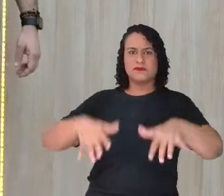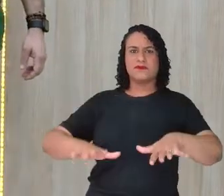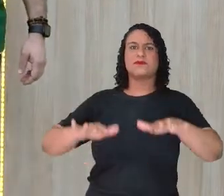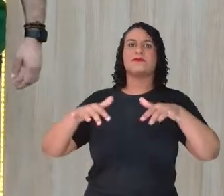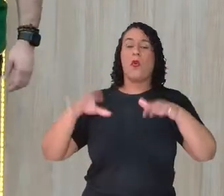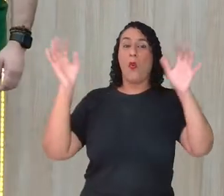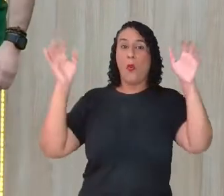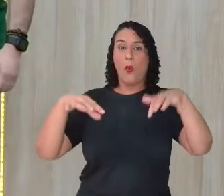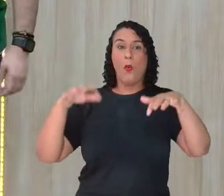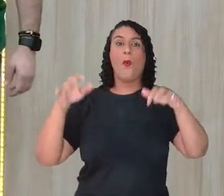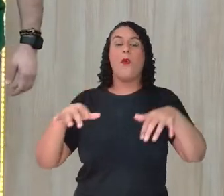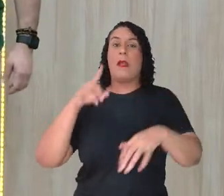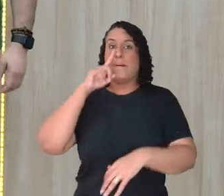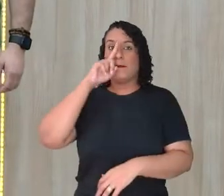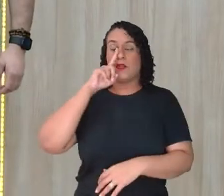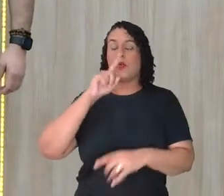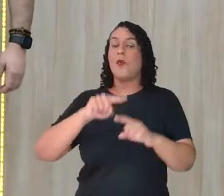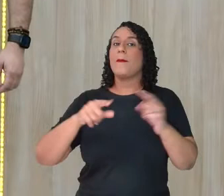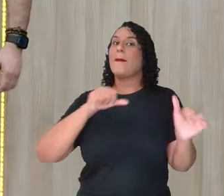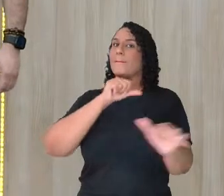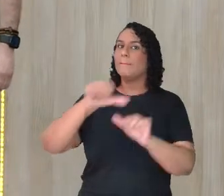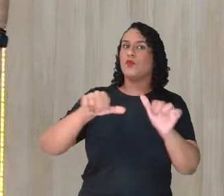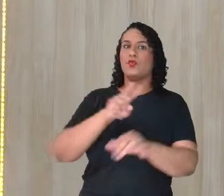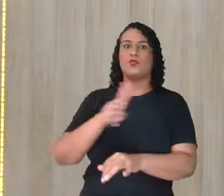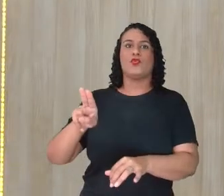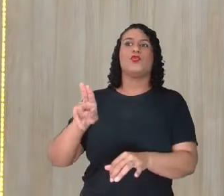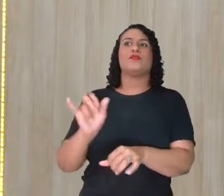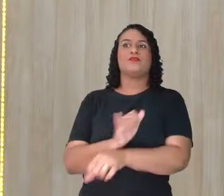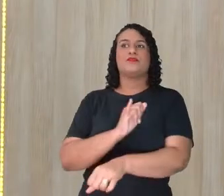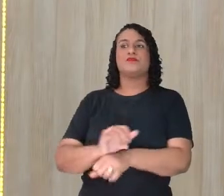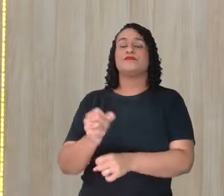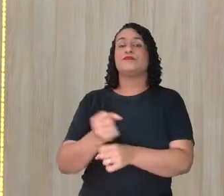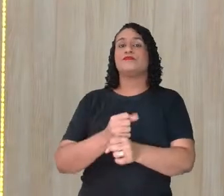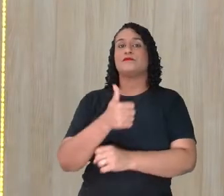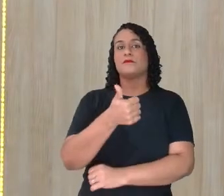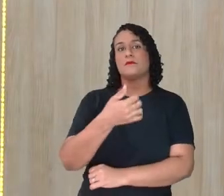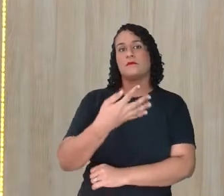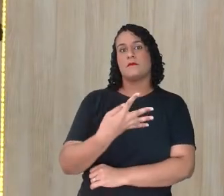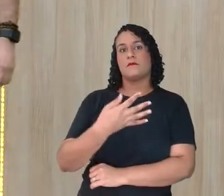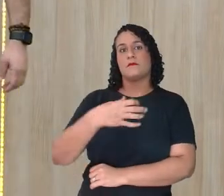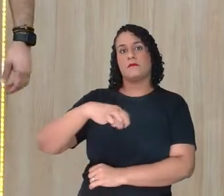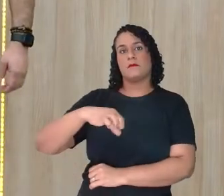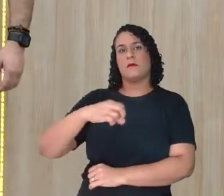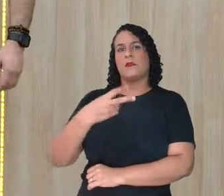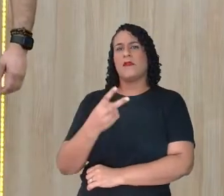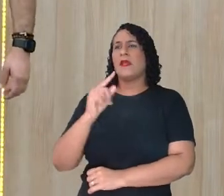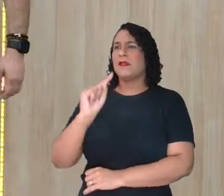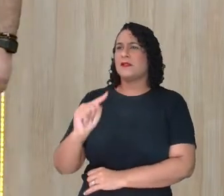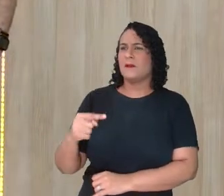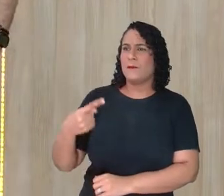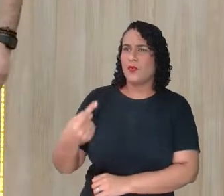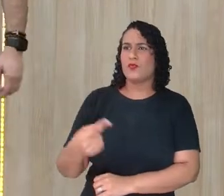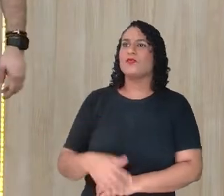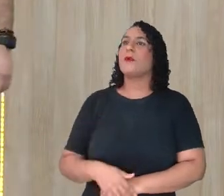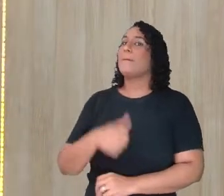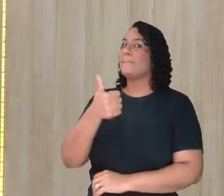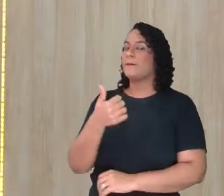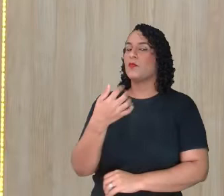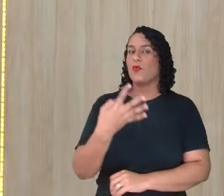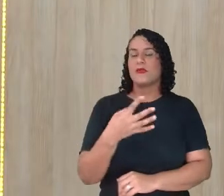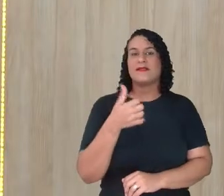né? Então a gente tem isso daí, ó. Em 1492, vejam, bem depois, vejam,